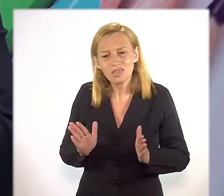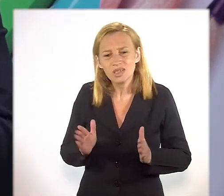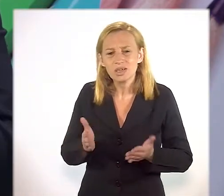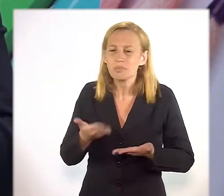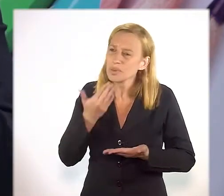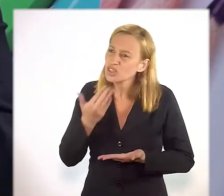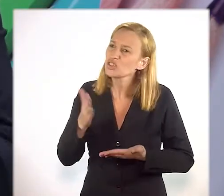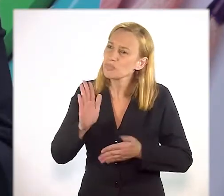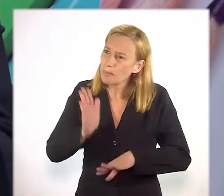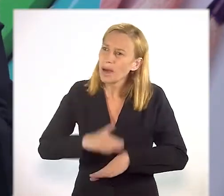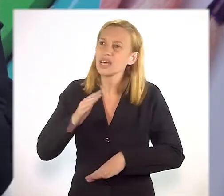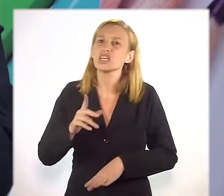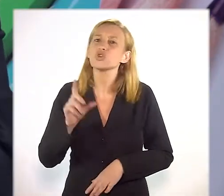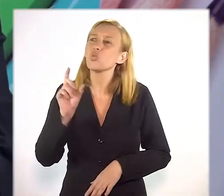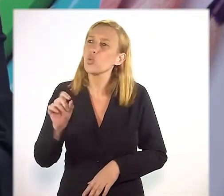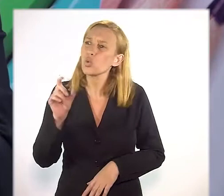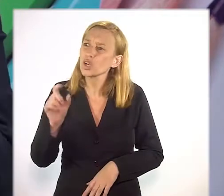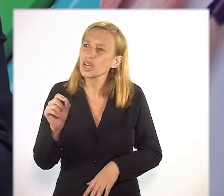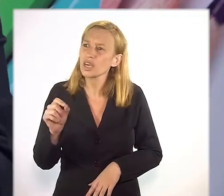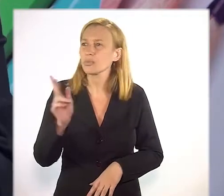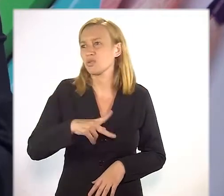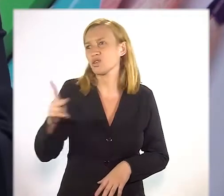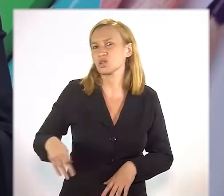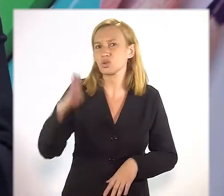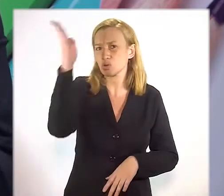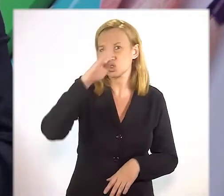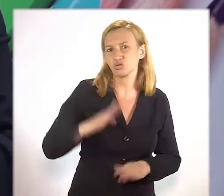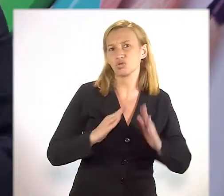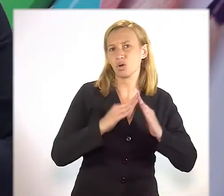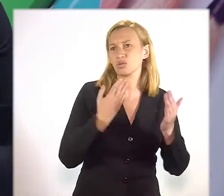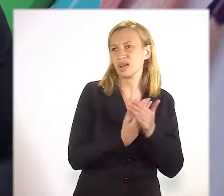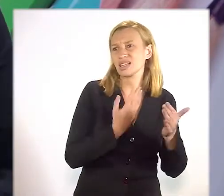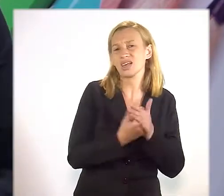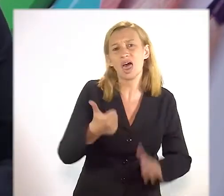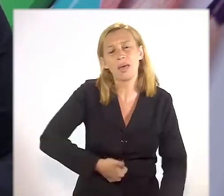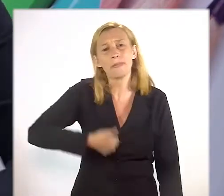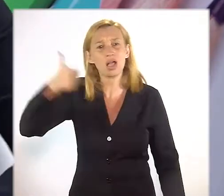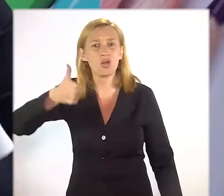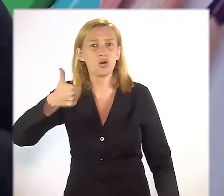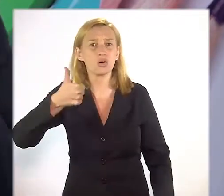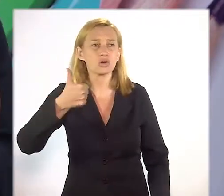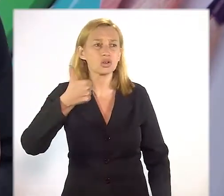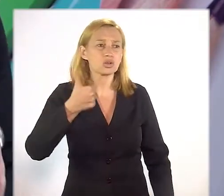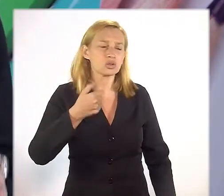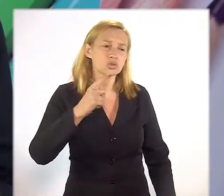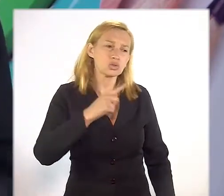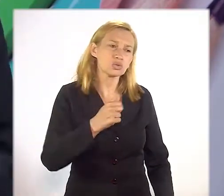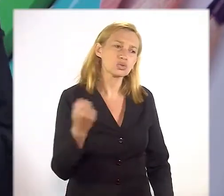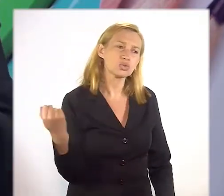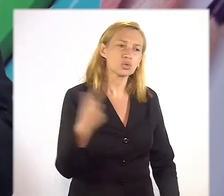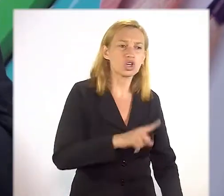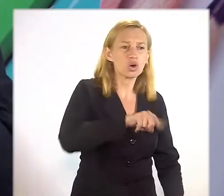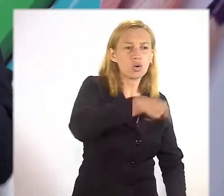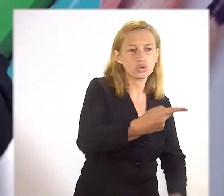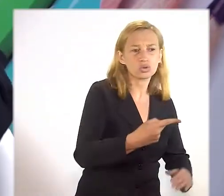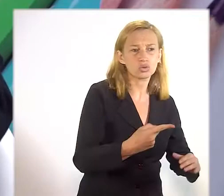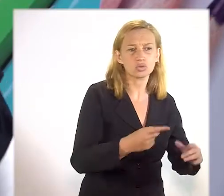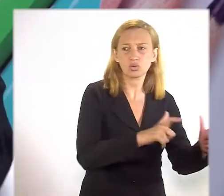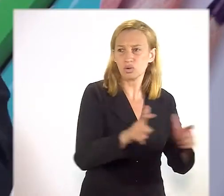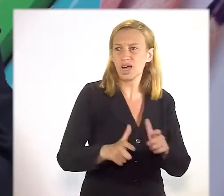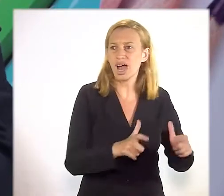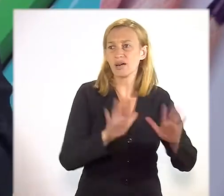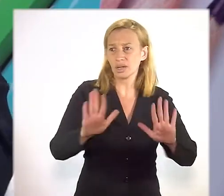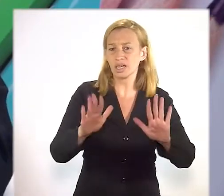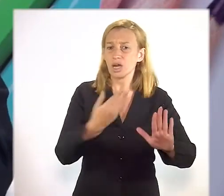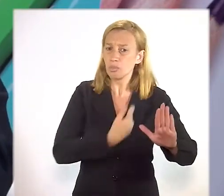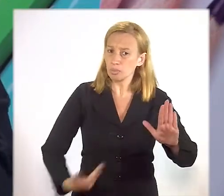só assim, professor, o que a escola no Brasil, quando você fala a escola no Brasil é melhor do que em muitas partes, você está falando primeiro do ensino